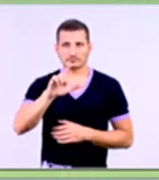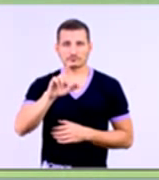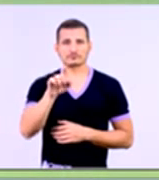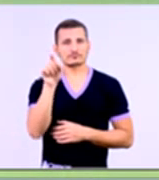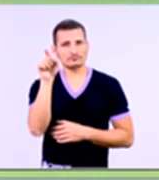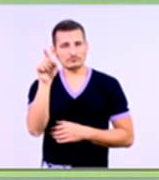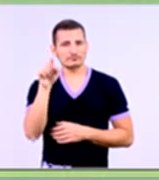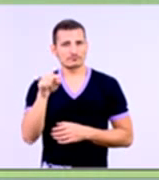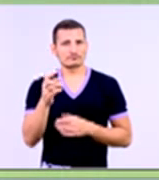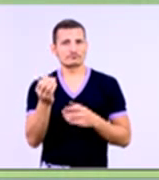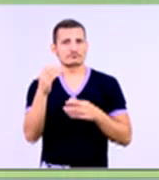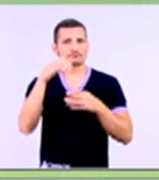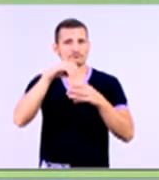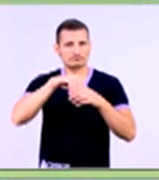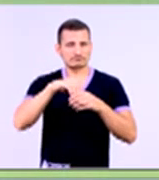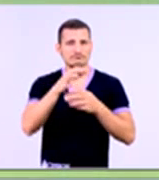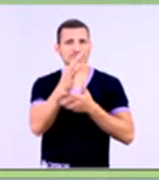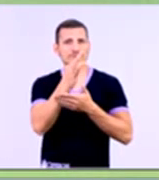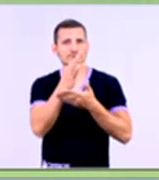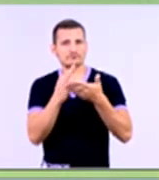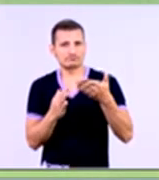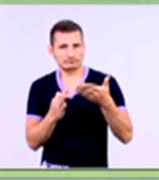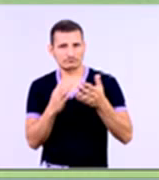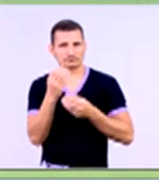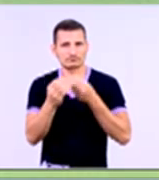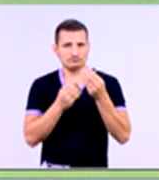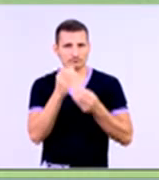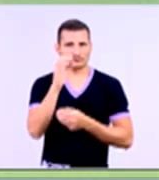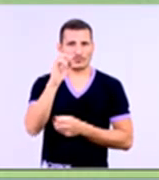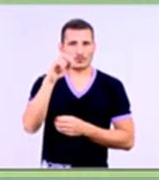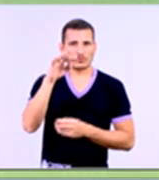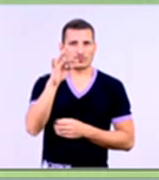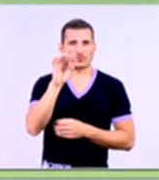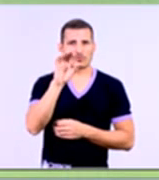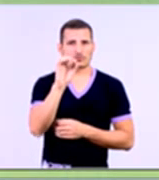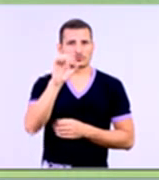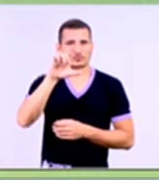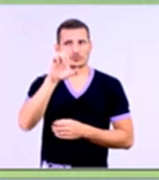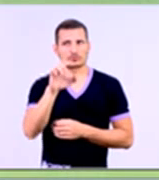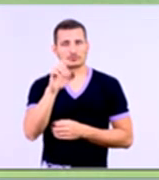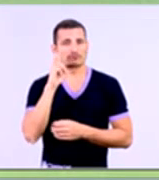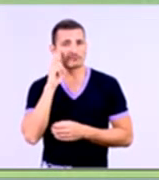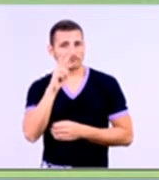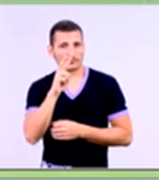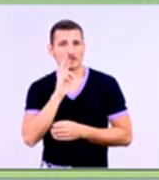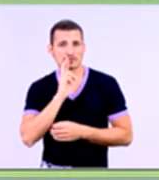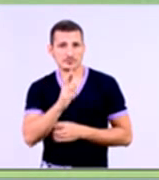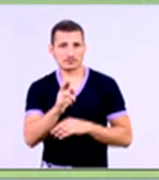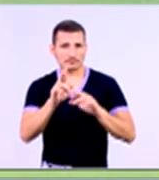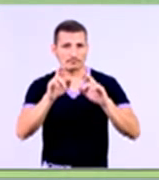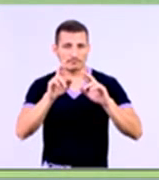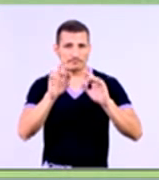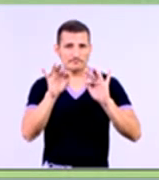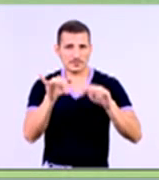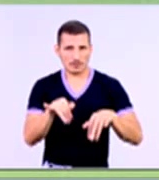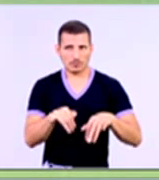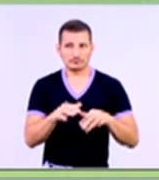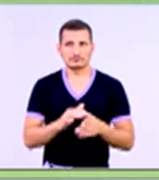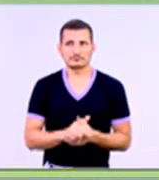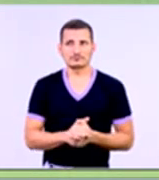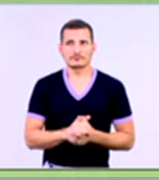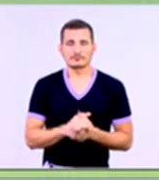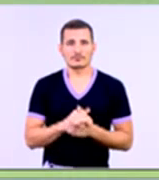como parte de um formulário, como um controle. Observem aqui o resultado final. A diferença